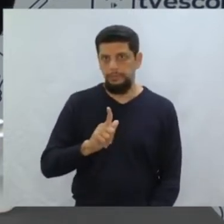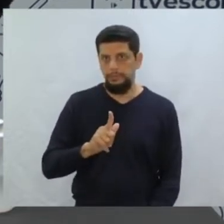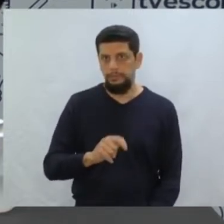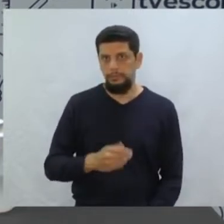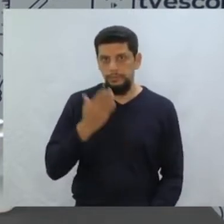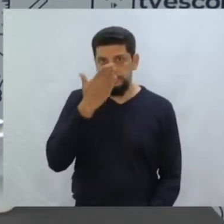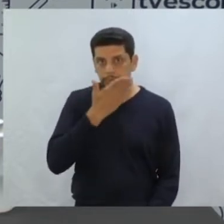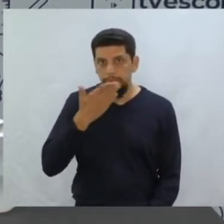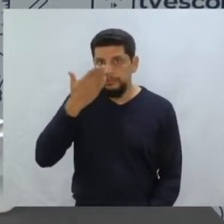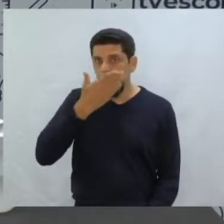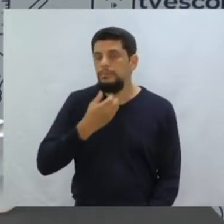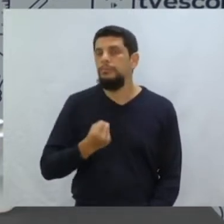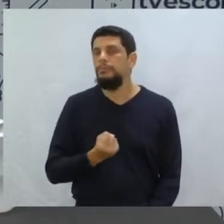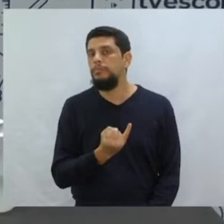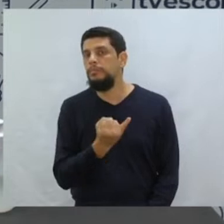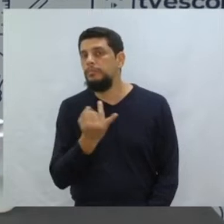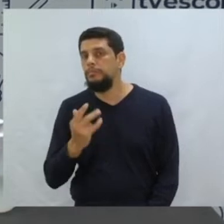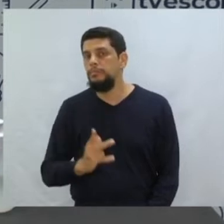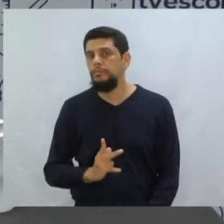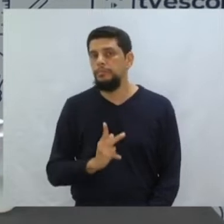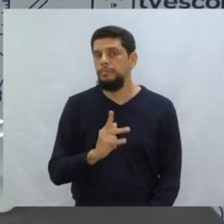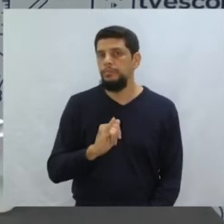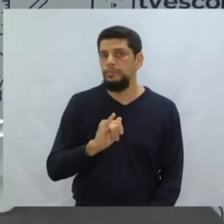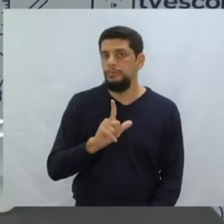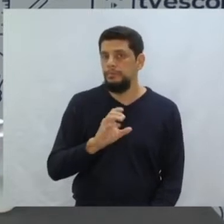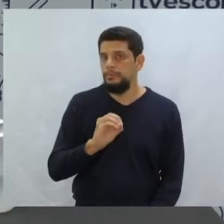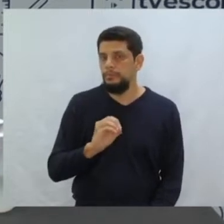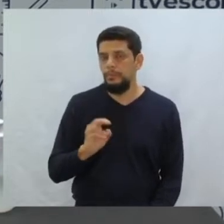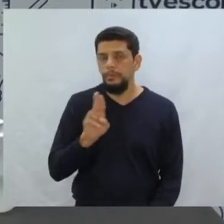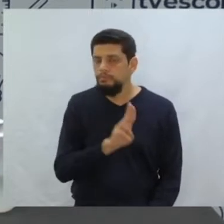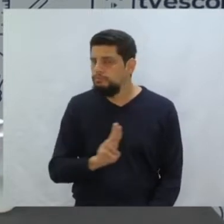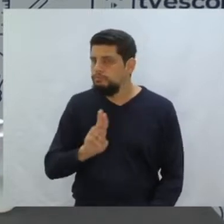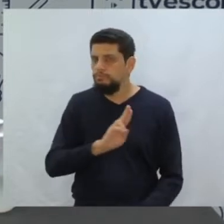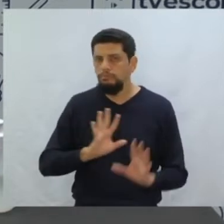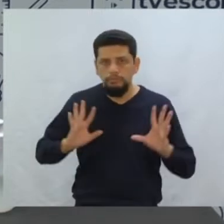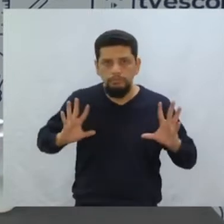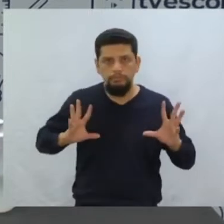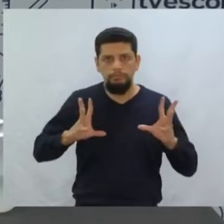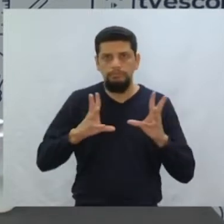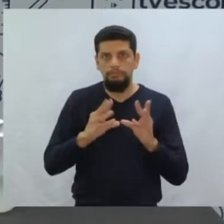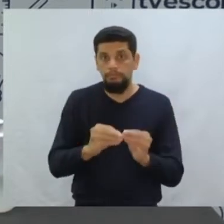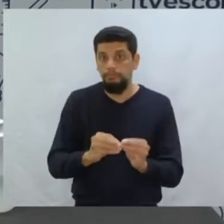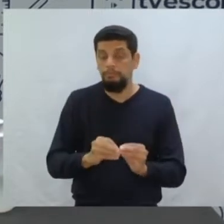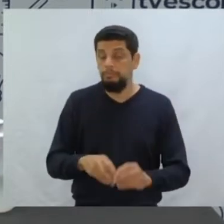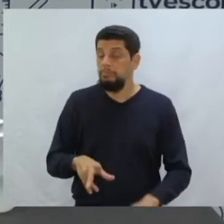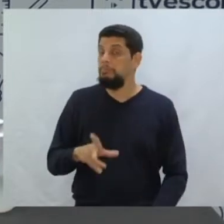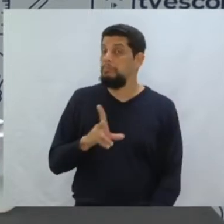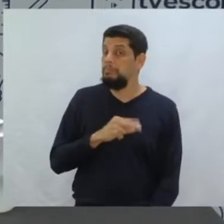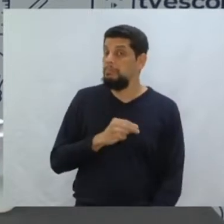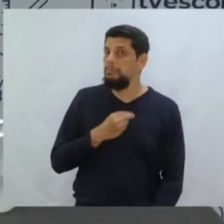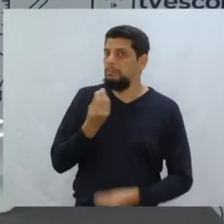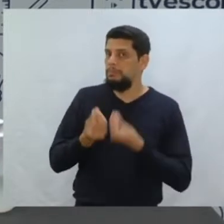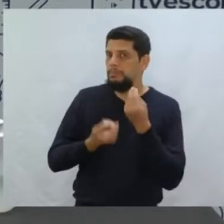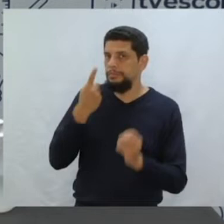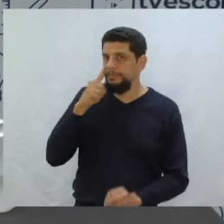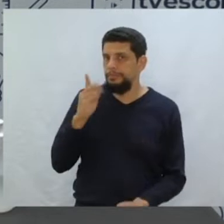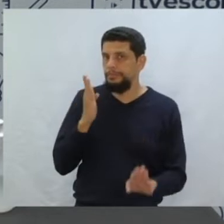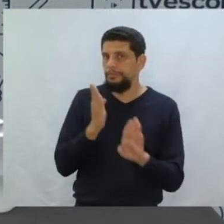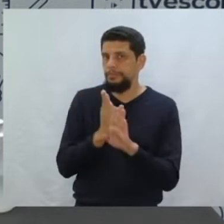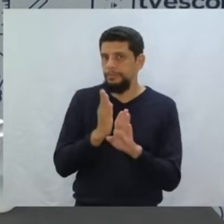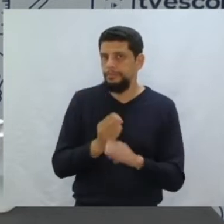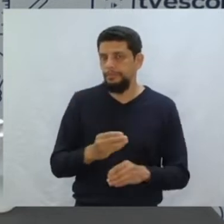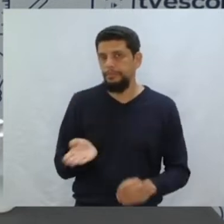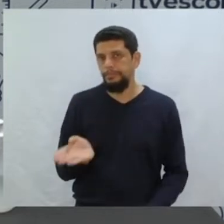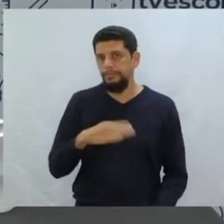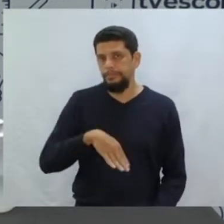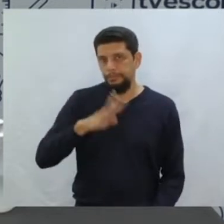de açúcar. Quantos quilogramas ela vai utilizar ao todo? Puxa, como será que nós vamos